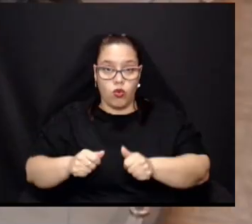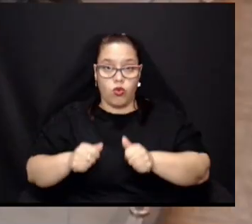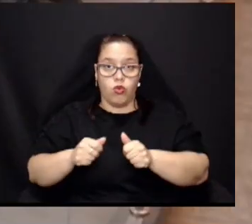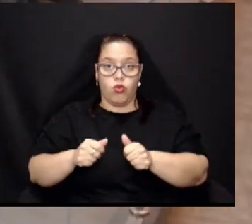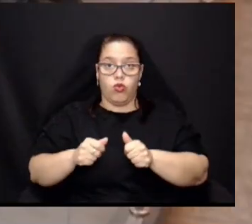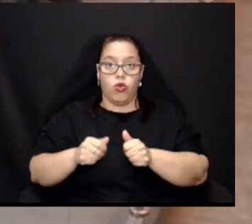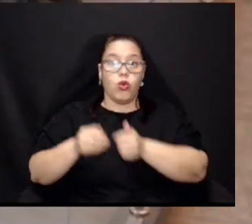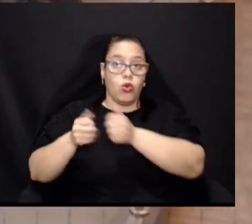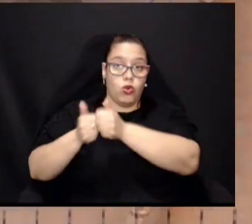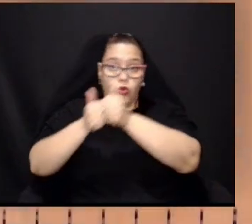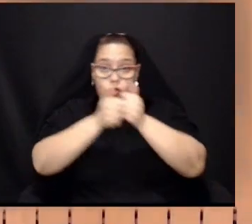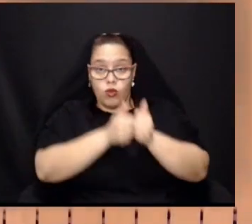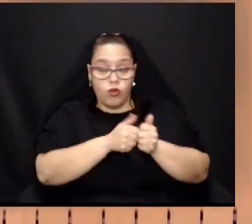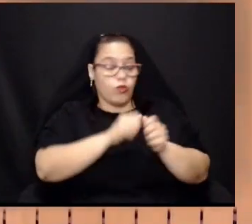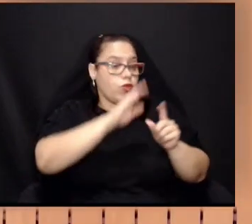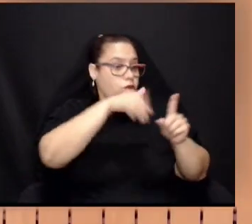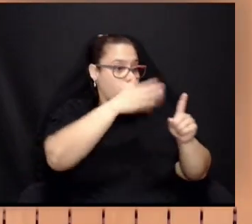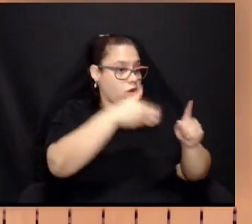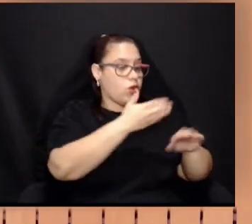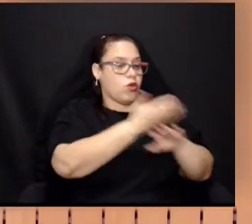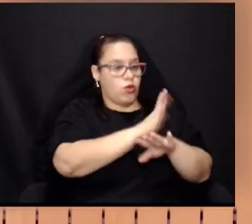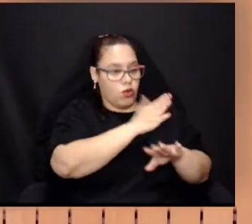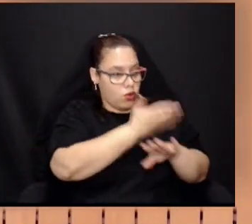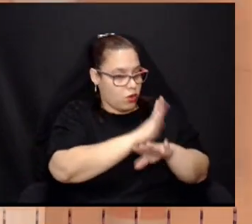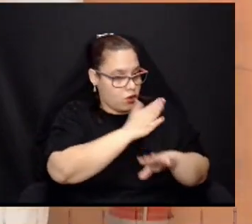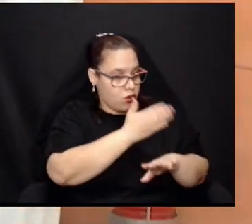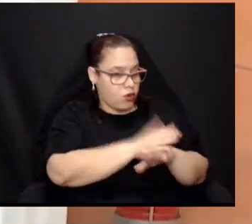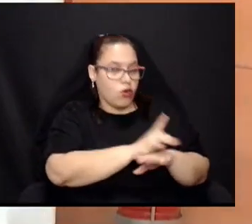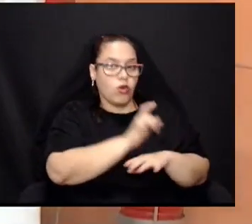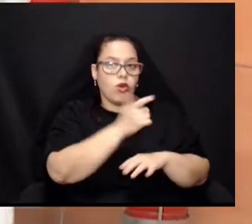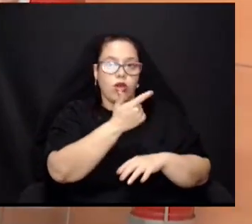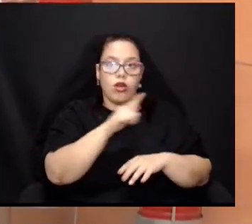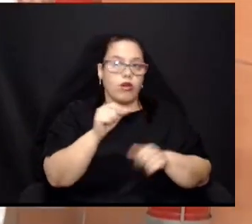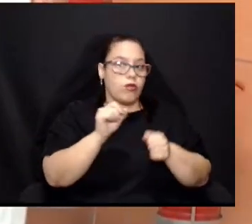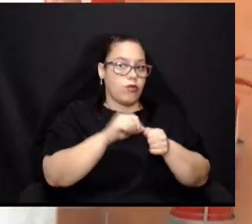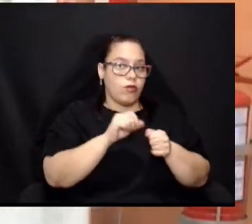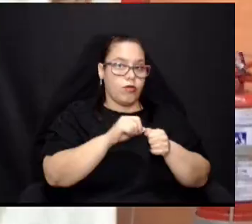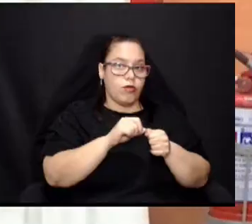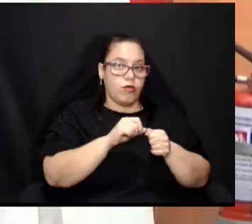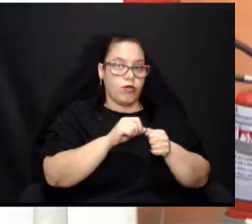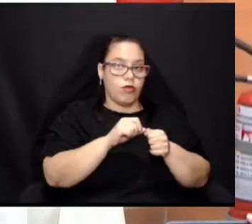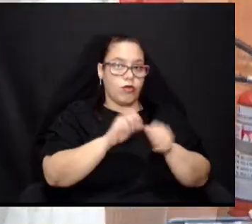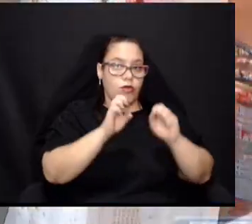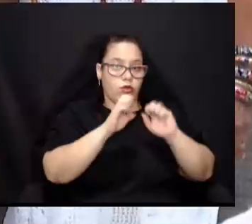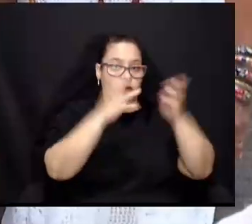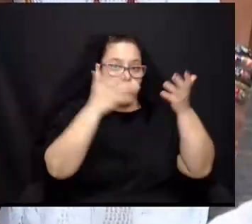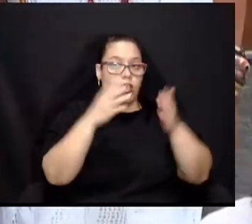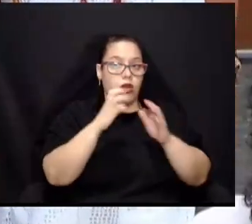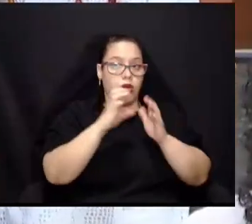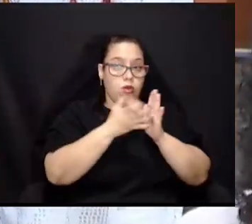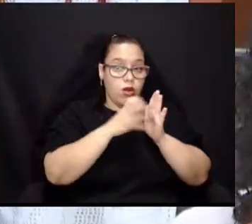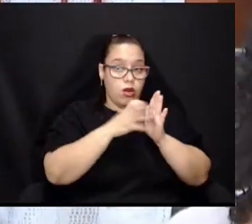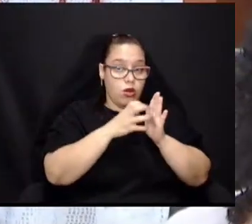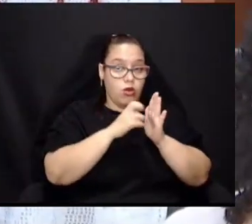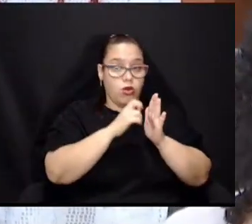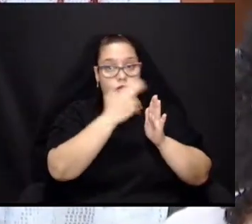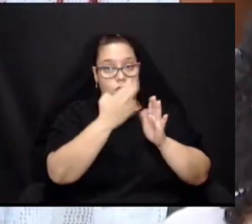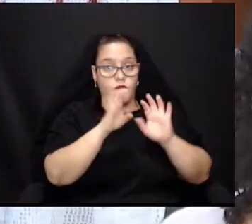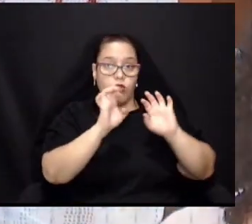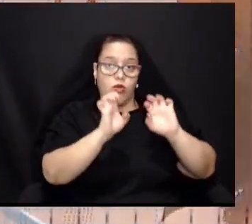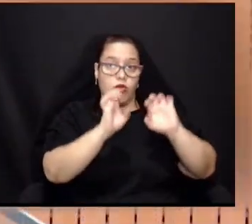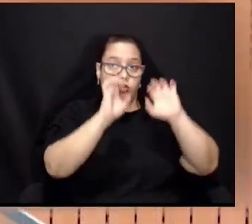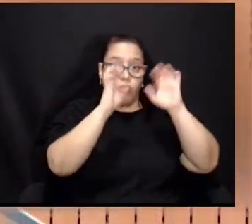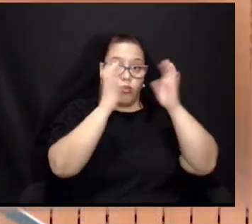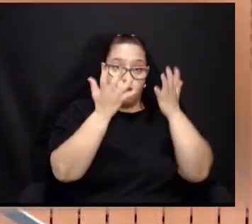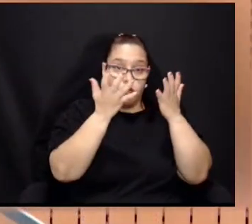Solenes, capacitações. O que a gente não faz é atuar em eventos partidários ou eventos que muitas vezes a Câmara